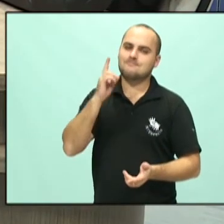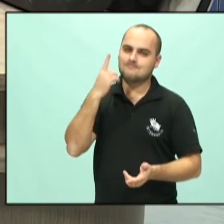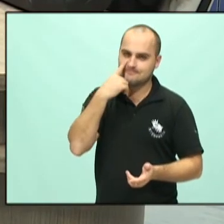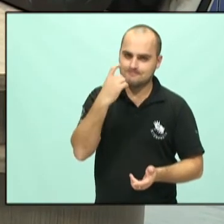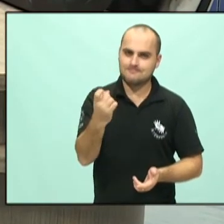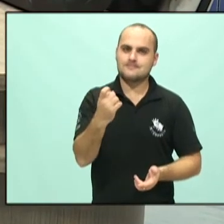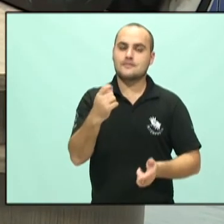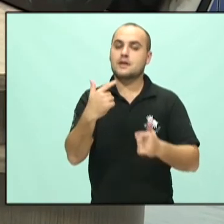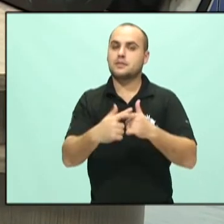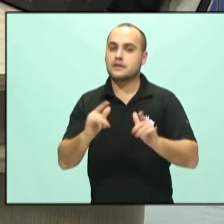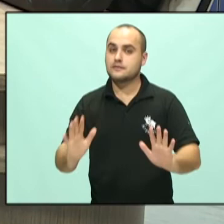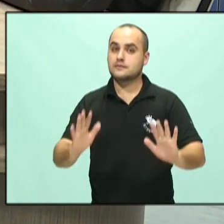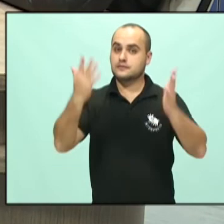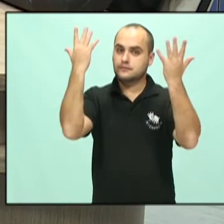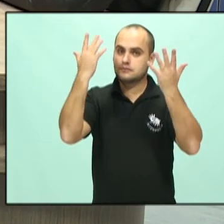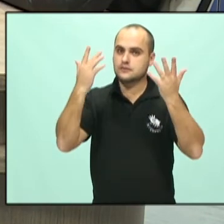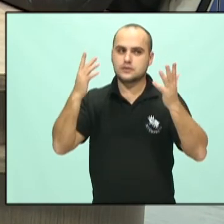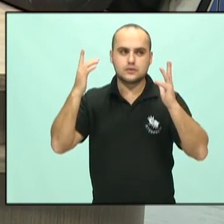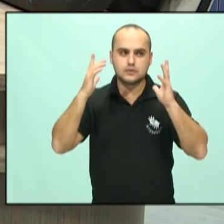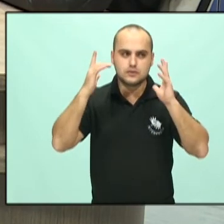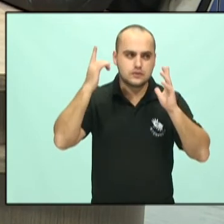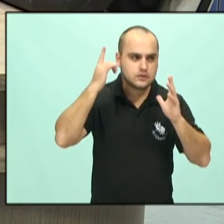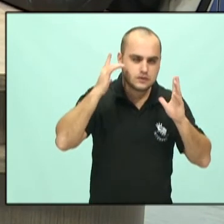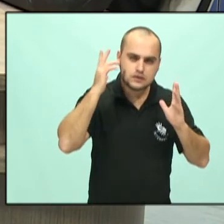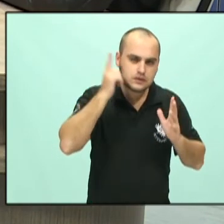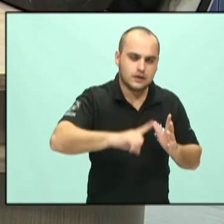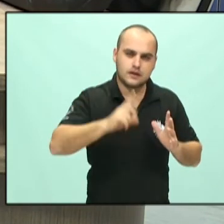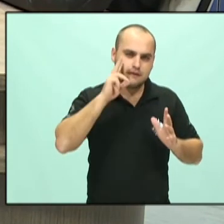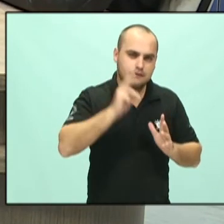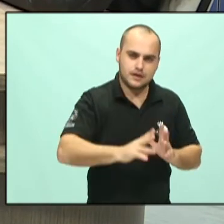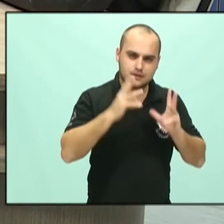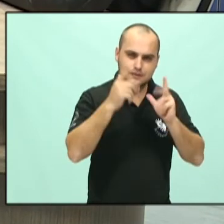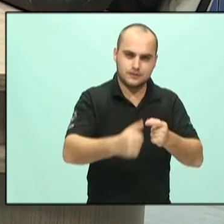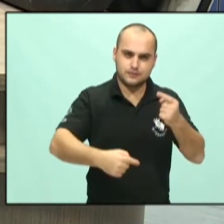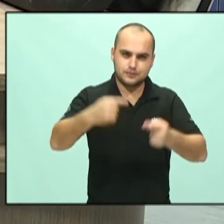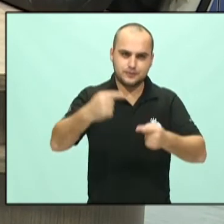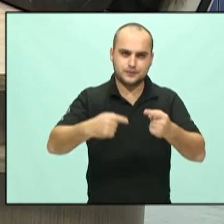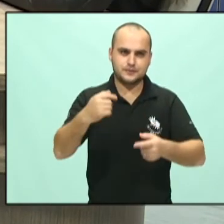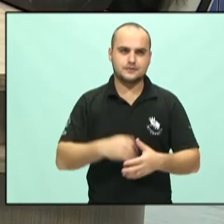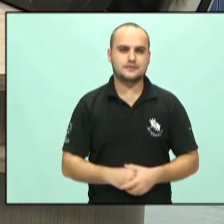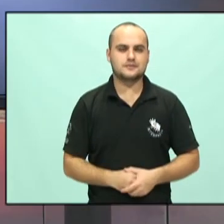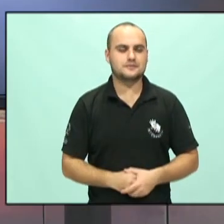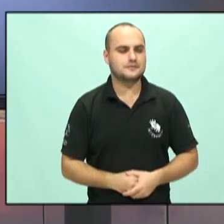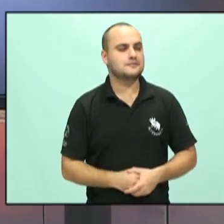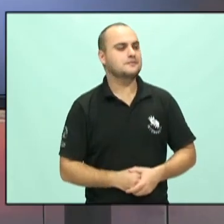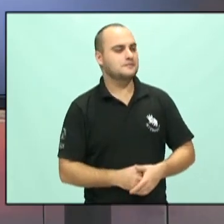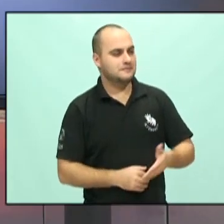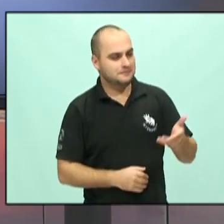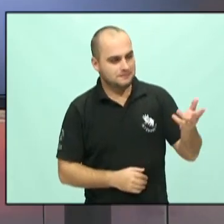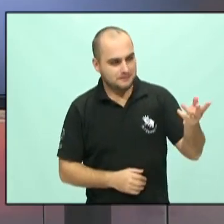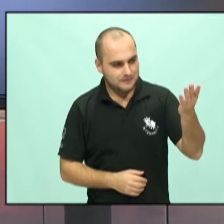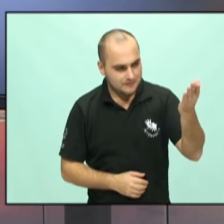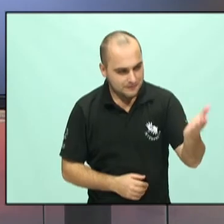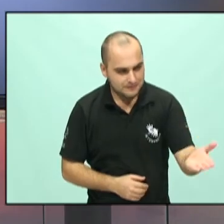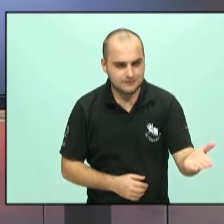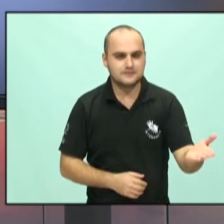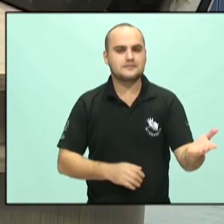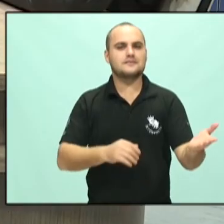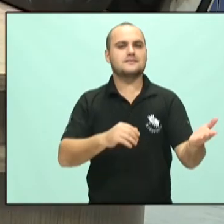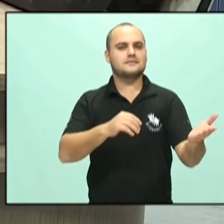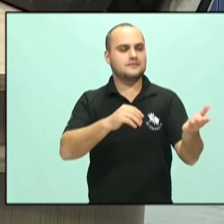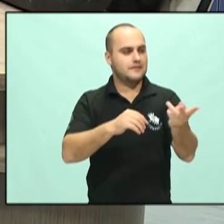festival traz, essa coisa física de todo mundo discutindo sobre isso, né? Fernanda, muito obrigado pela participação Agradeço. Aqui no